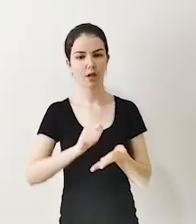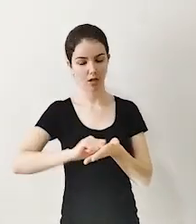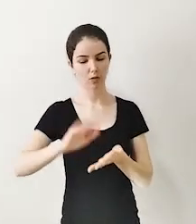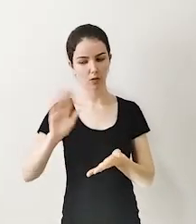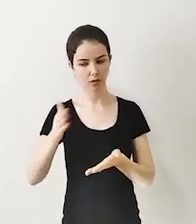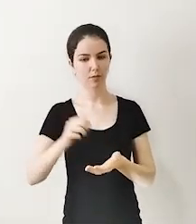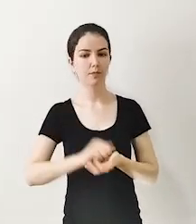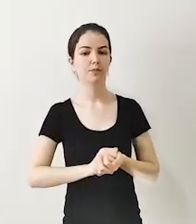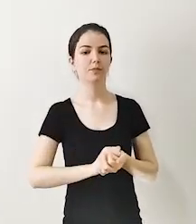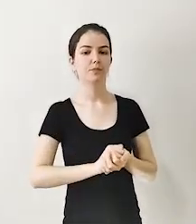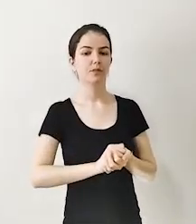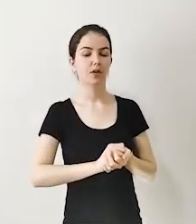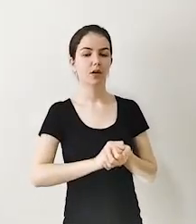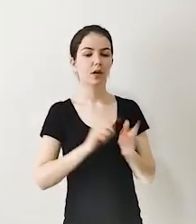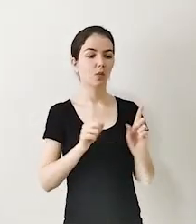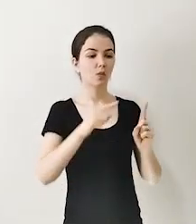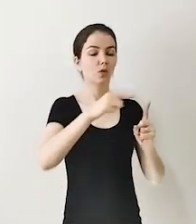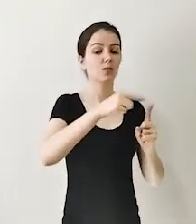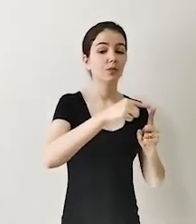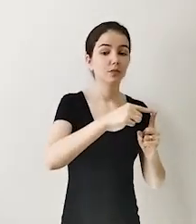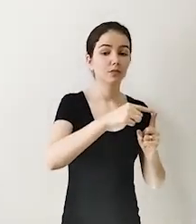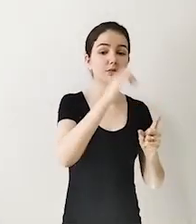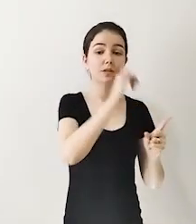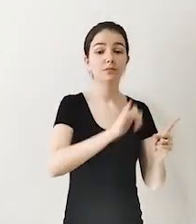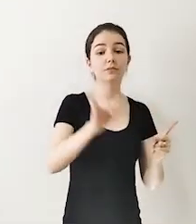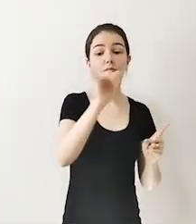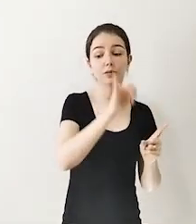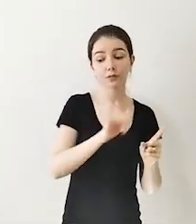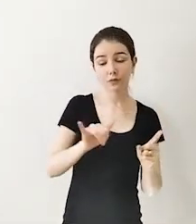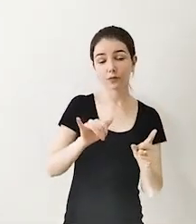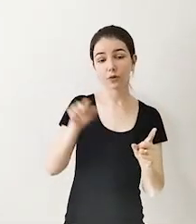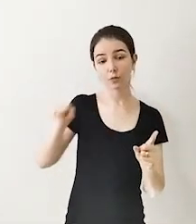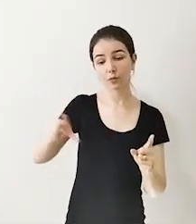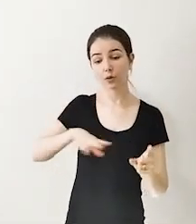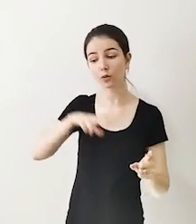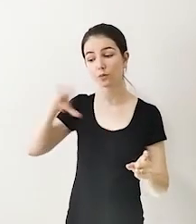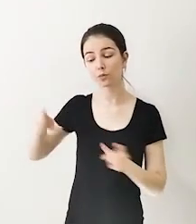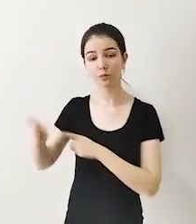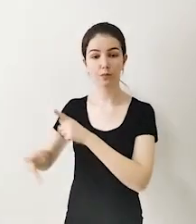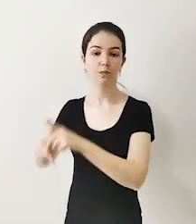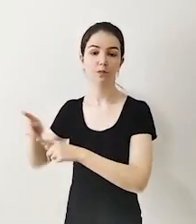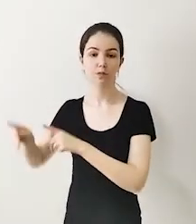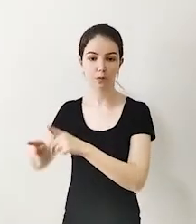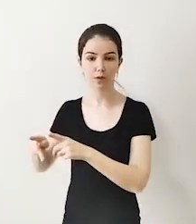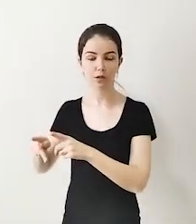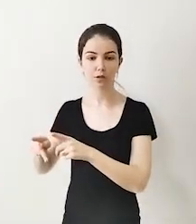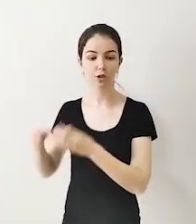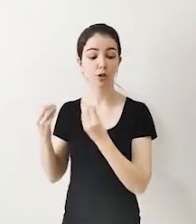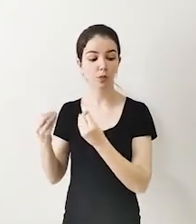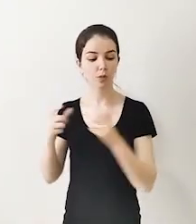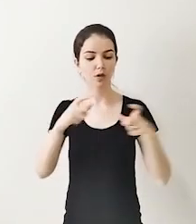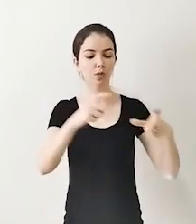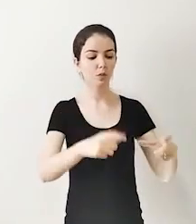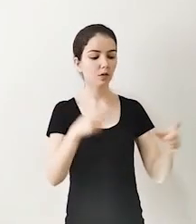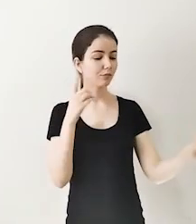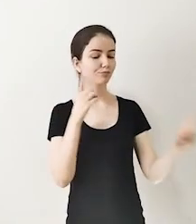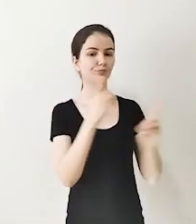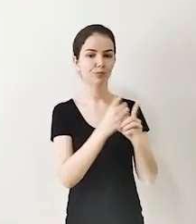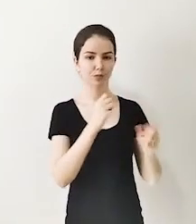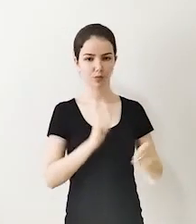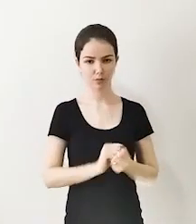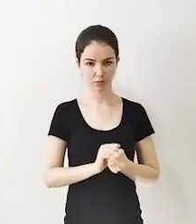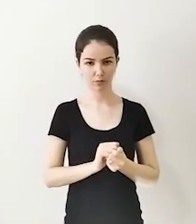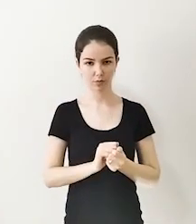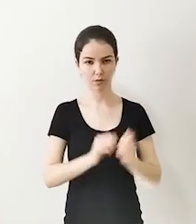o objetivo deles mesmo era informar a galera lá de Portugal de como que era essa terra que eles tinham chegado, né? Então, o conteúdo